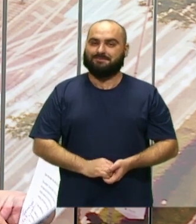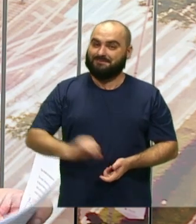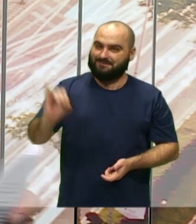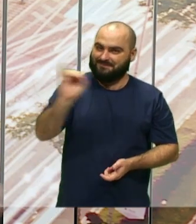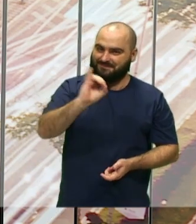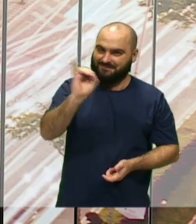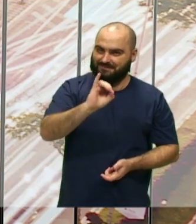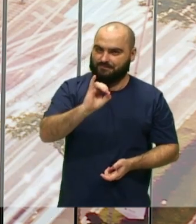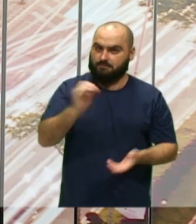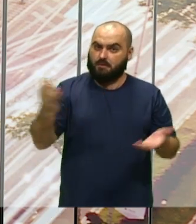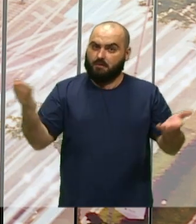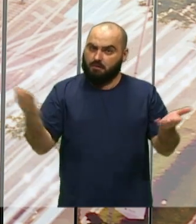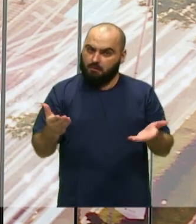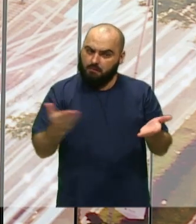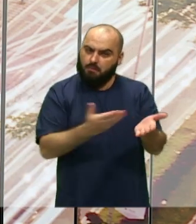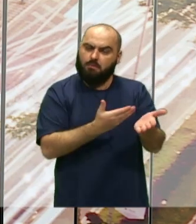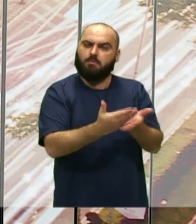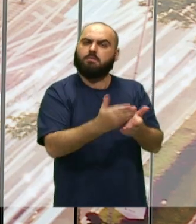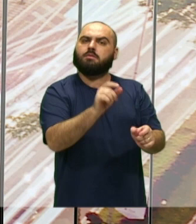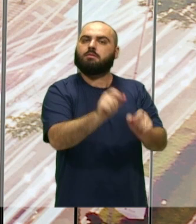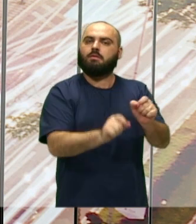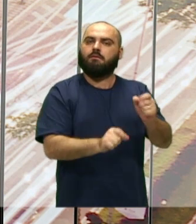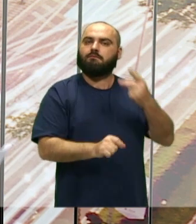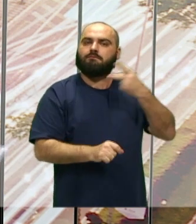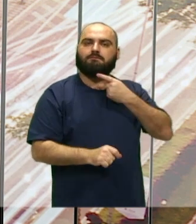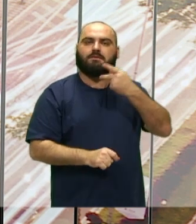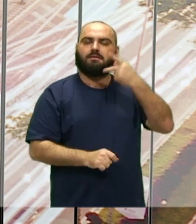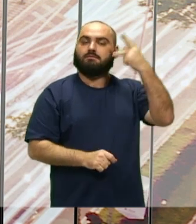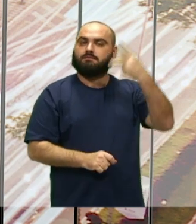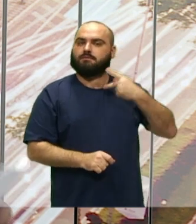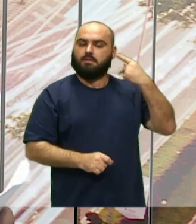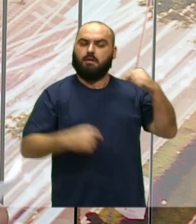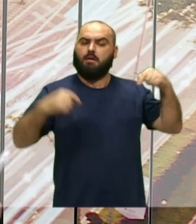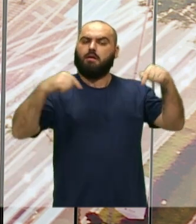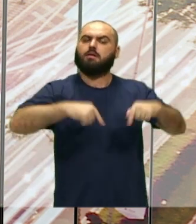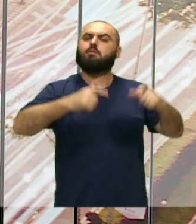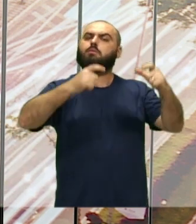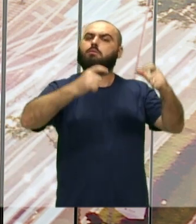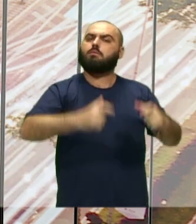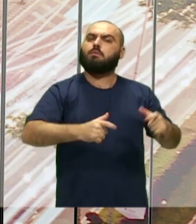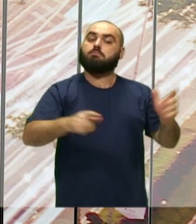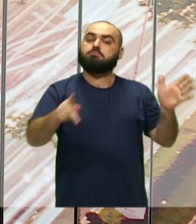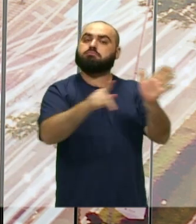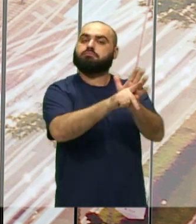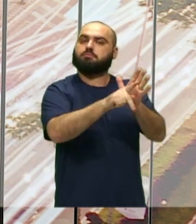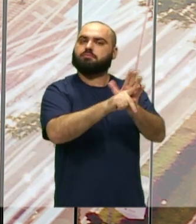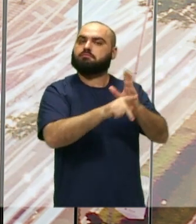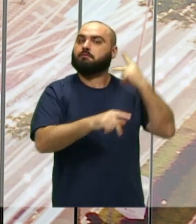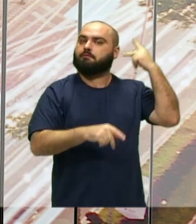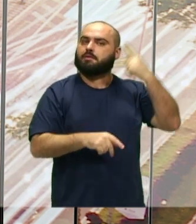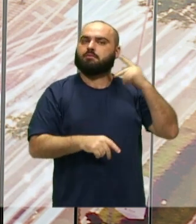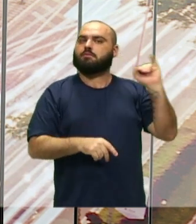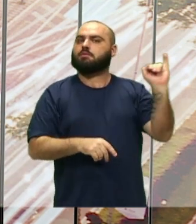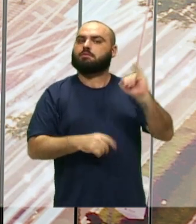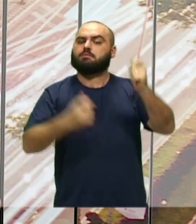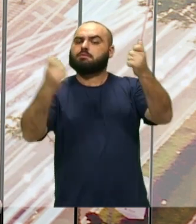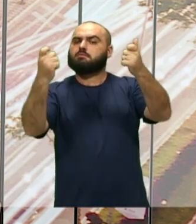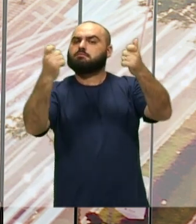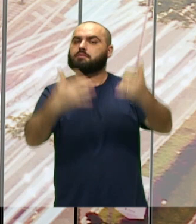Olá, amigos. Está no ar mais um Fala Vereador. Este espaço destinado aos parlamentares de Itajaí para exporem suas